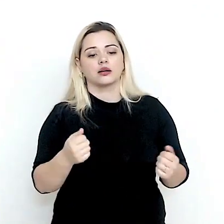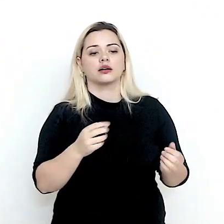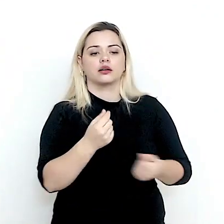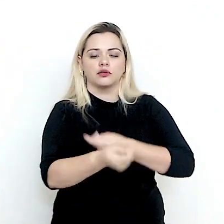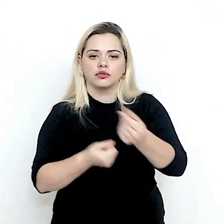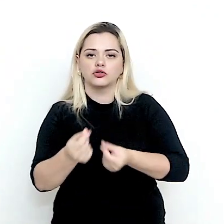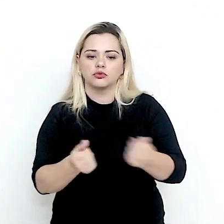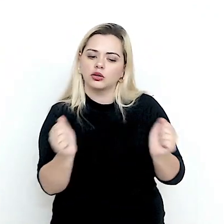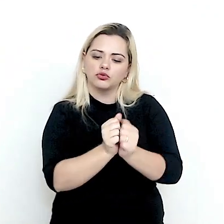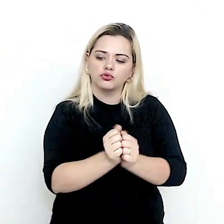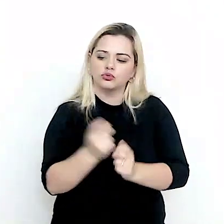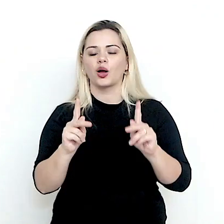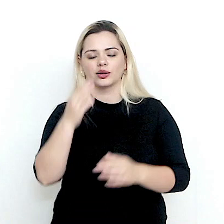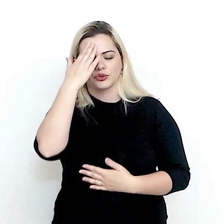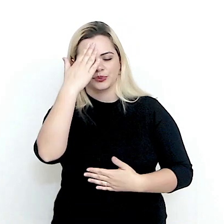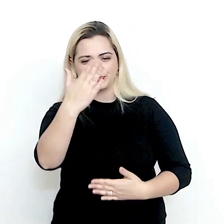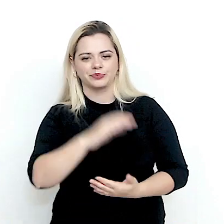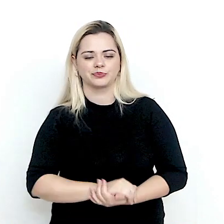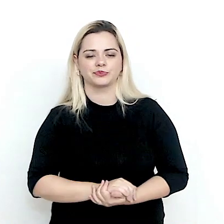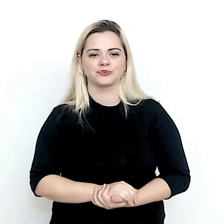investimentos entre os dois países.